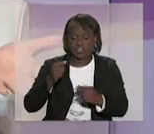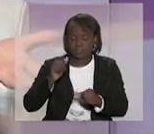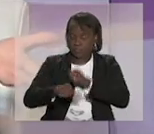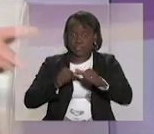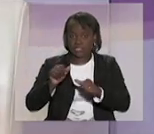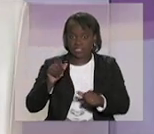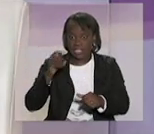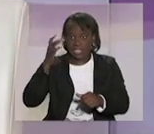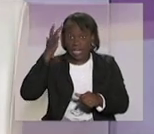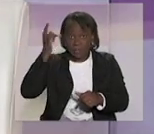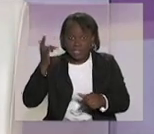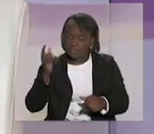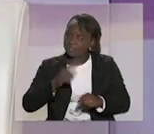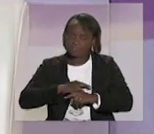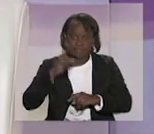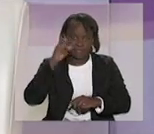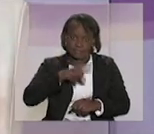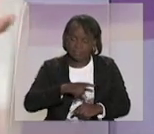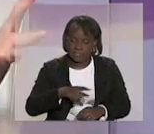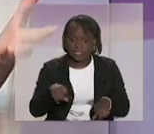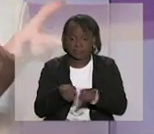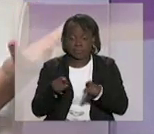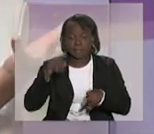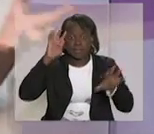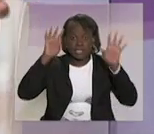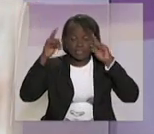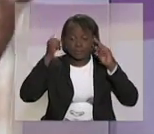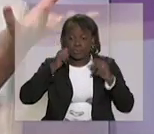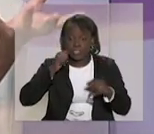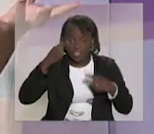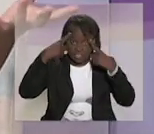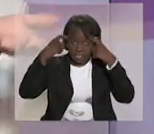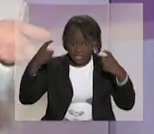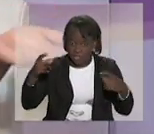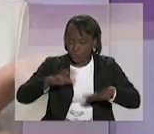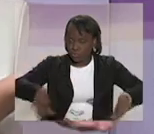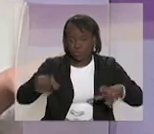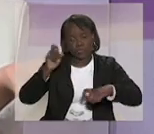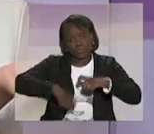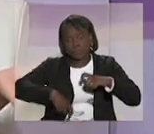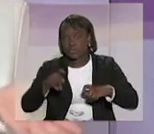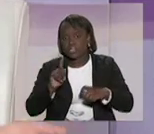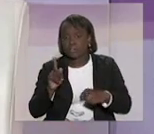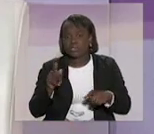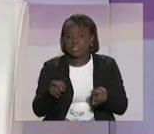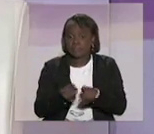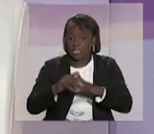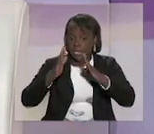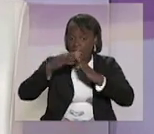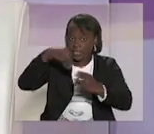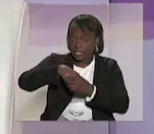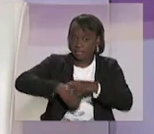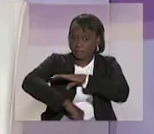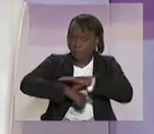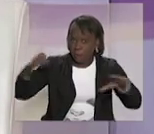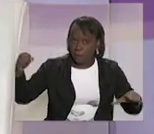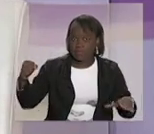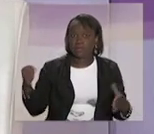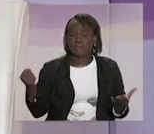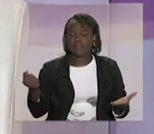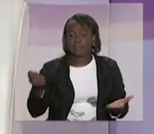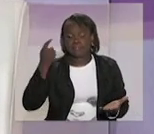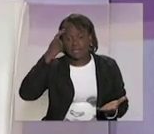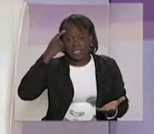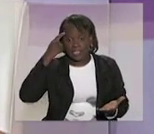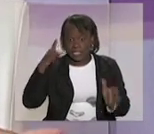dia para a noite. E se a gente pensa na violência contra a mulher no geral, não só nos casos de estupro, mas, por exemplo, na violência doméstica, a